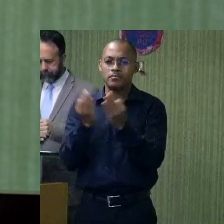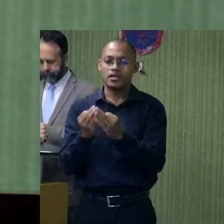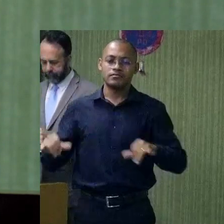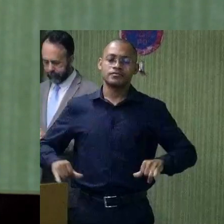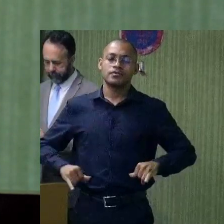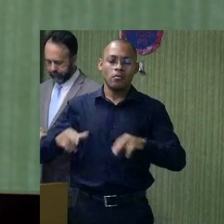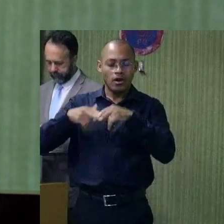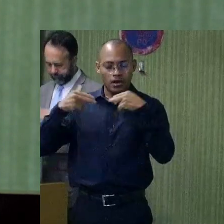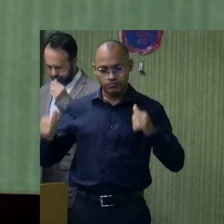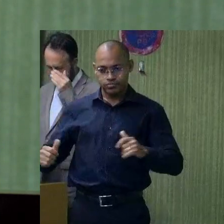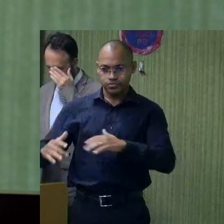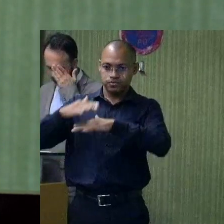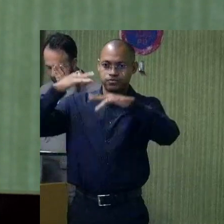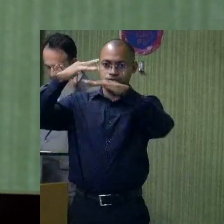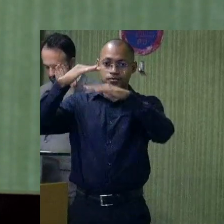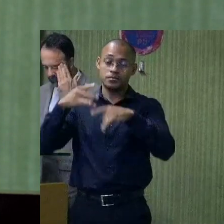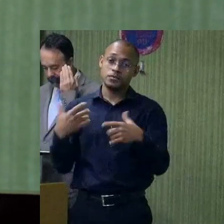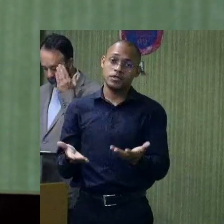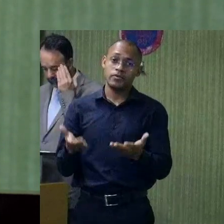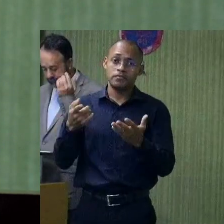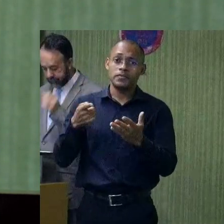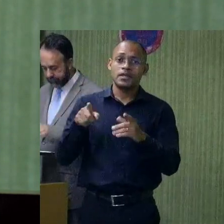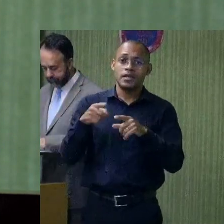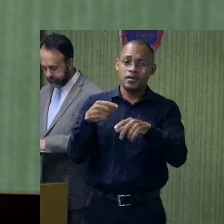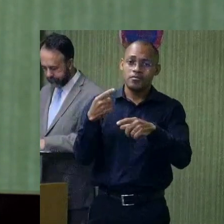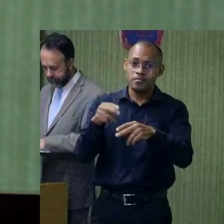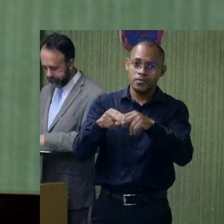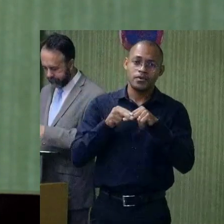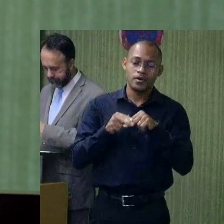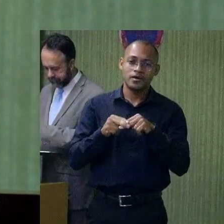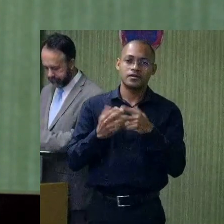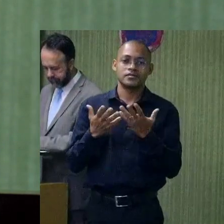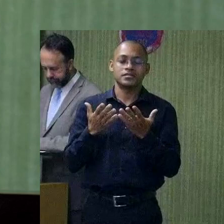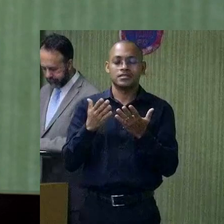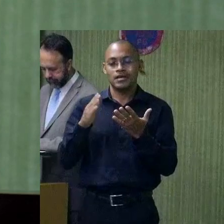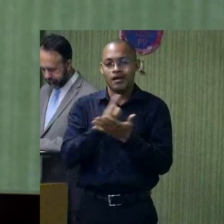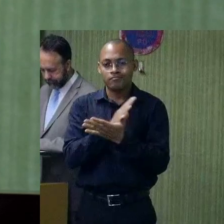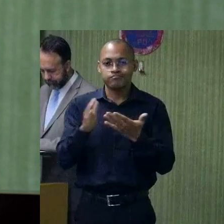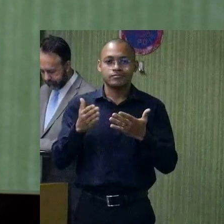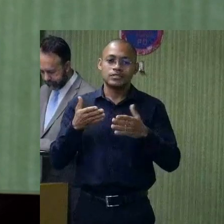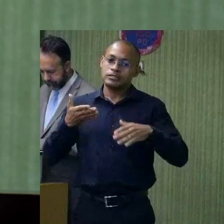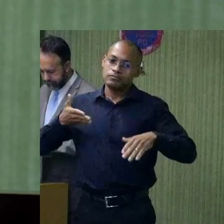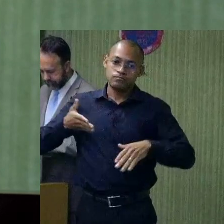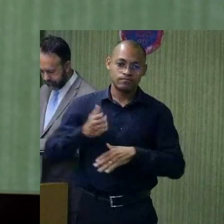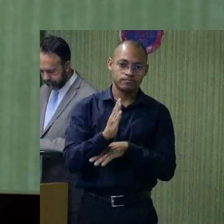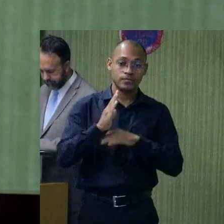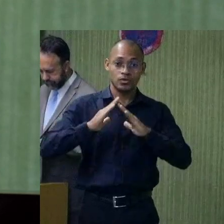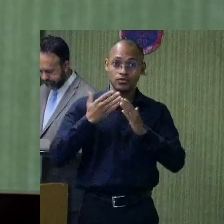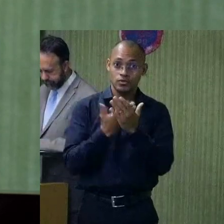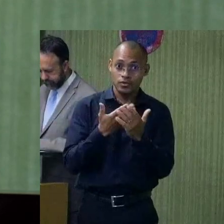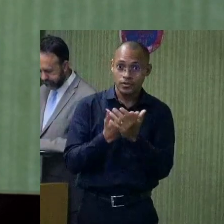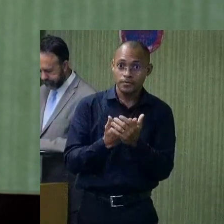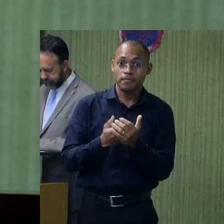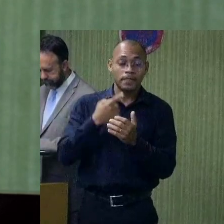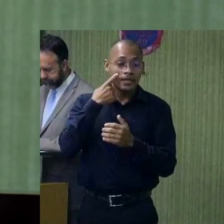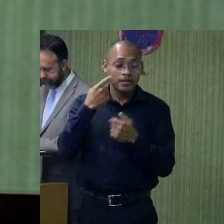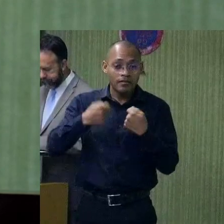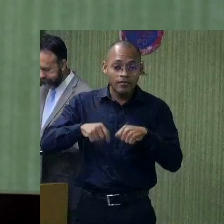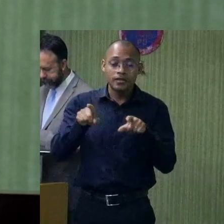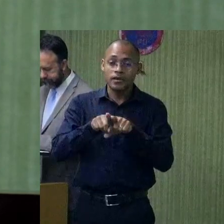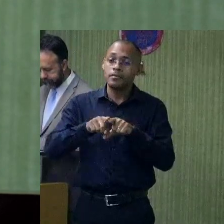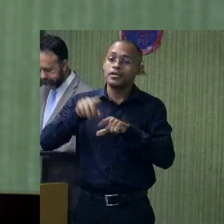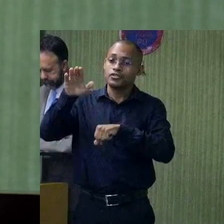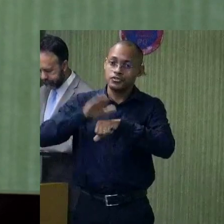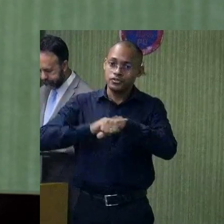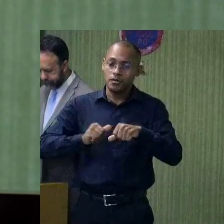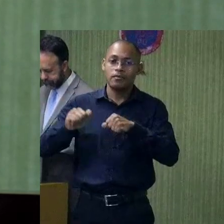é o motivo de infrequência ou de evasão escolar que nós precisamos atuar o Conselho Tutelar também tem sido sempre um